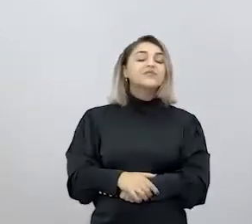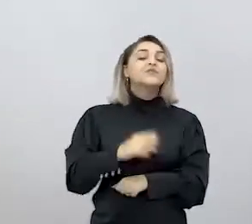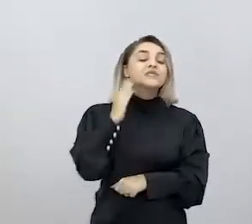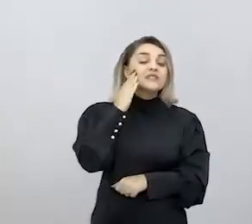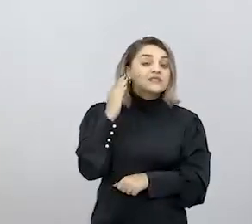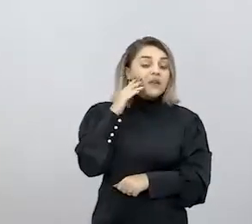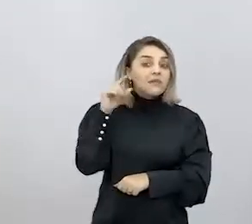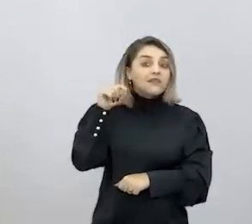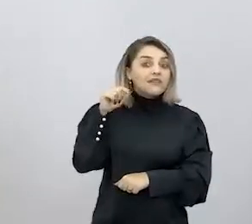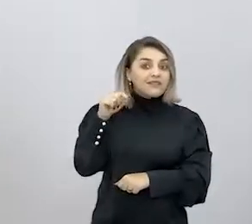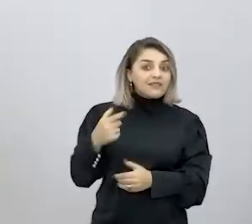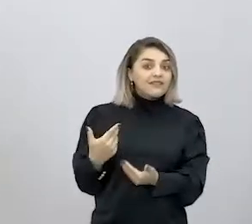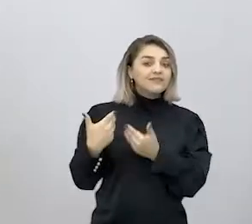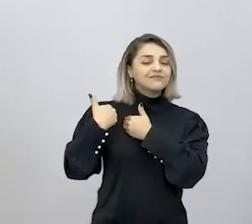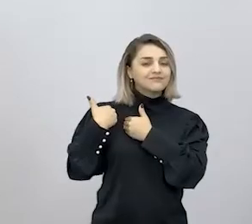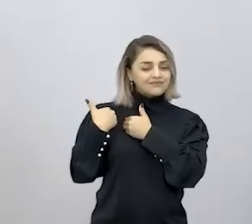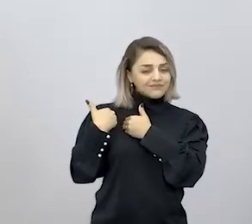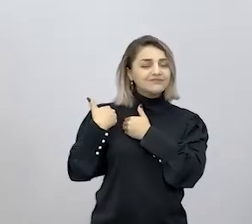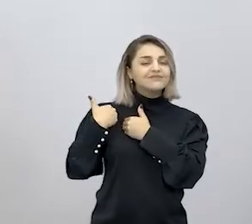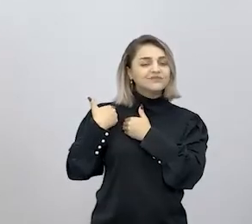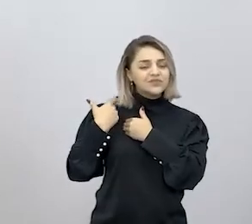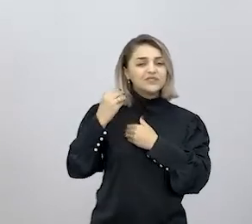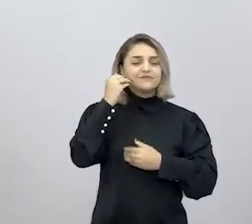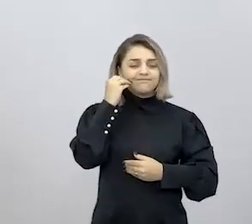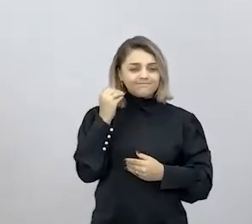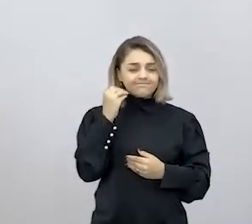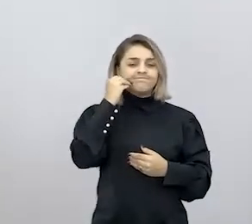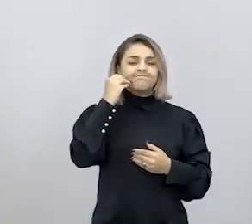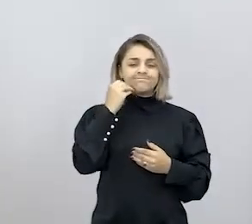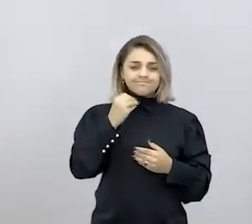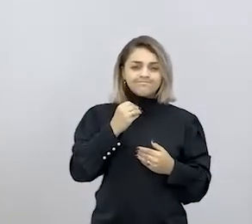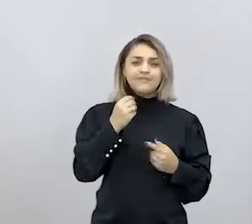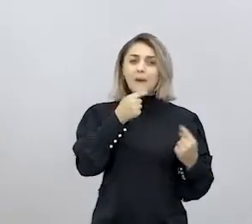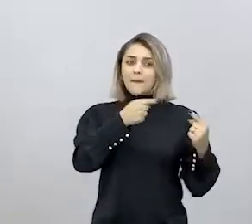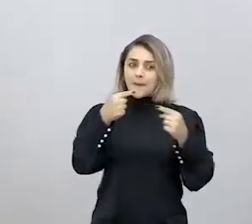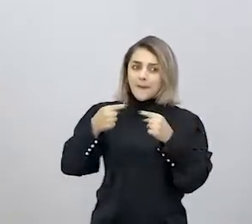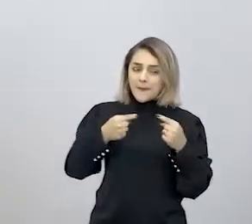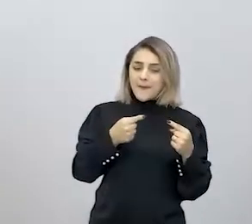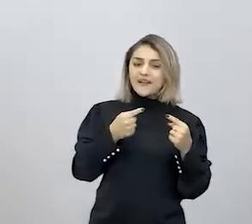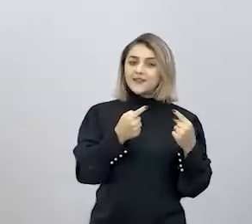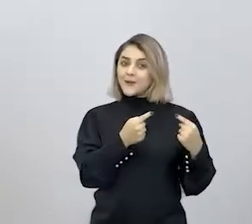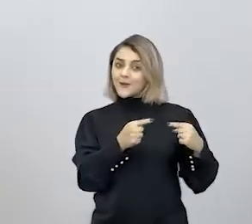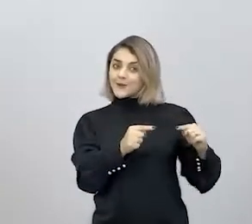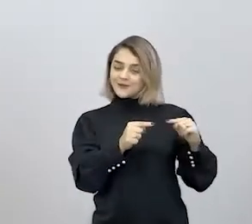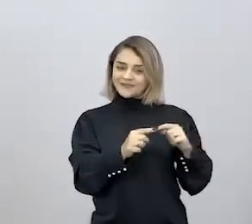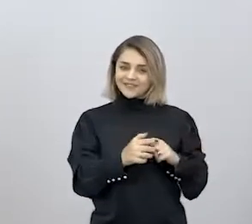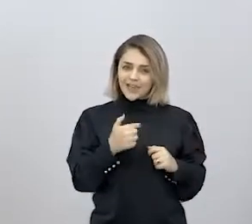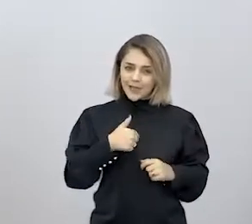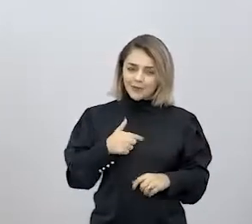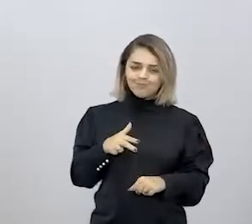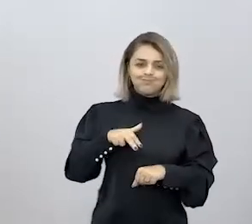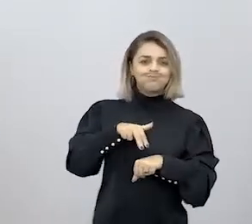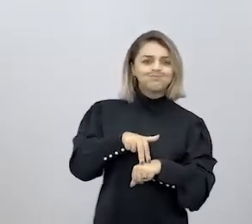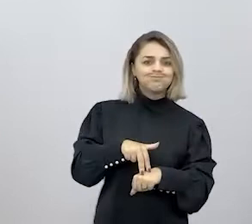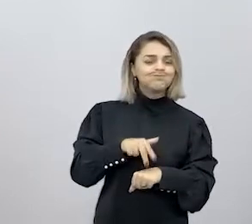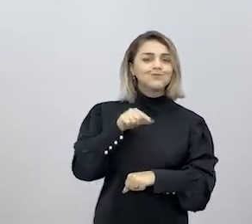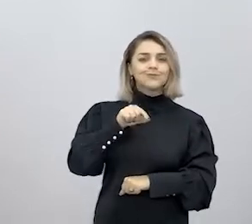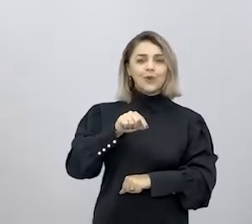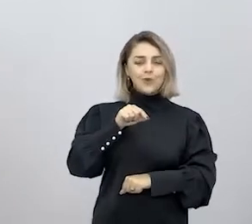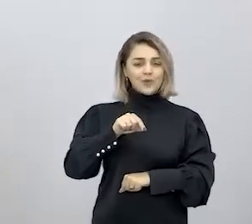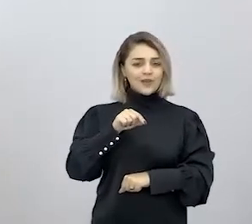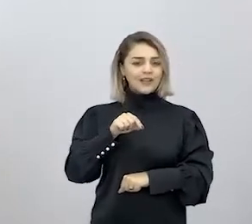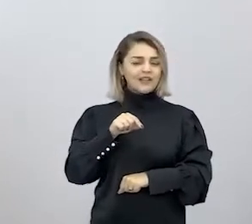o assunto, você vai buscar combater. Olha só, combater como? E aí eu me posiciono. Nunca é